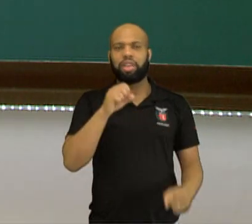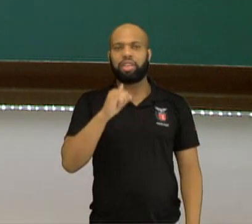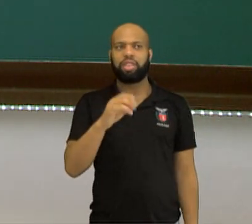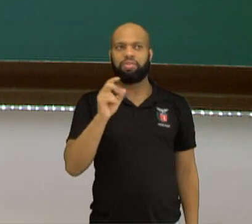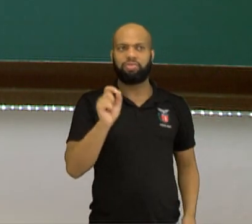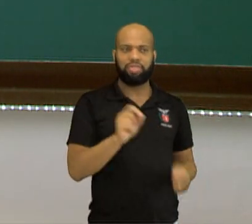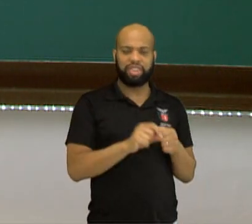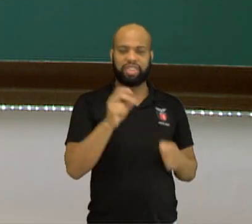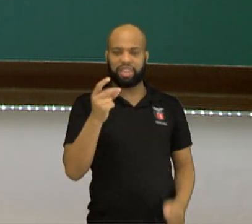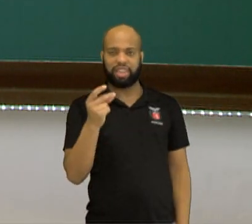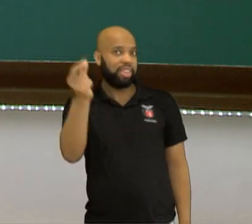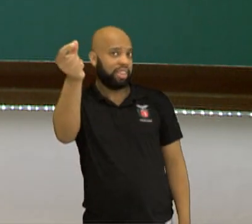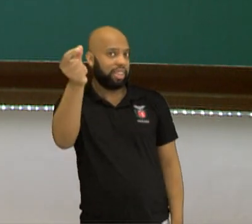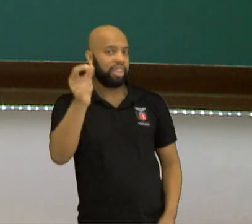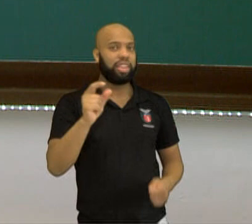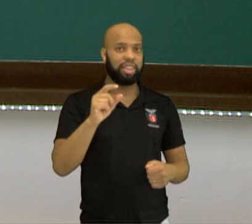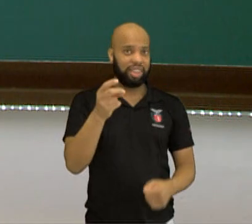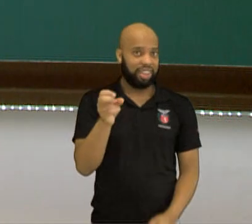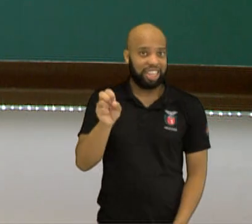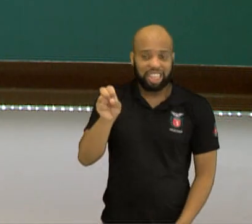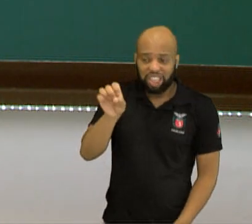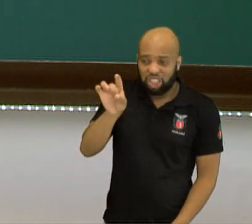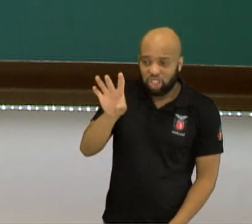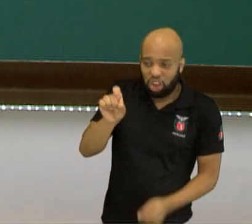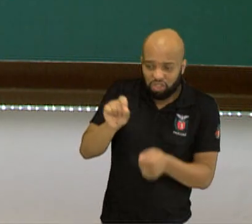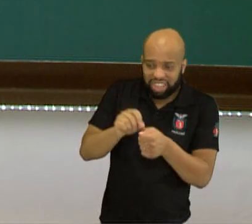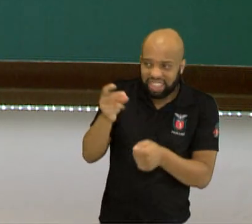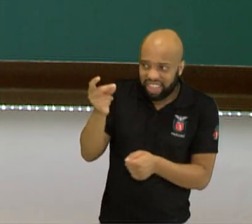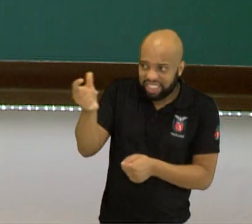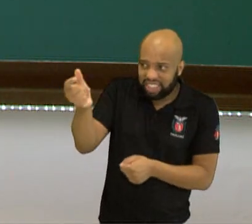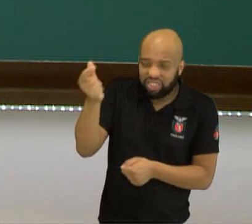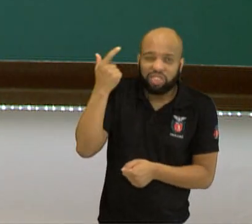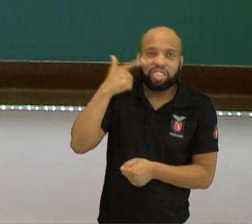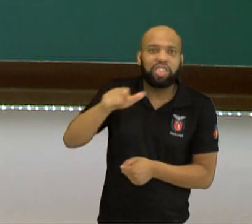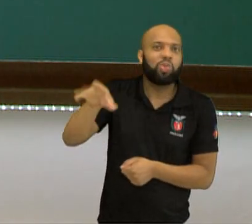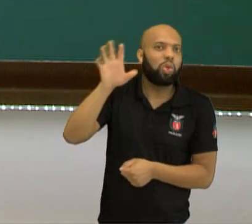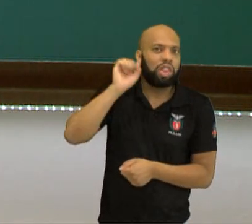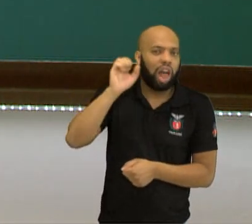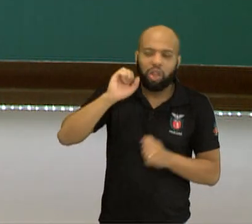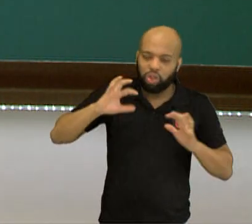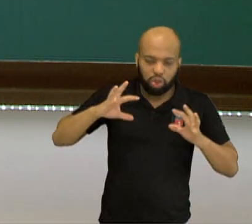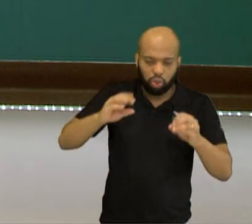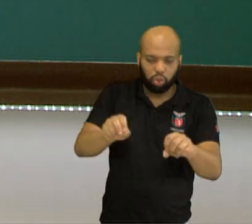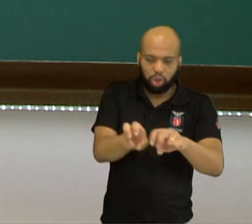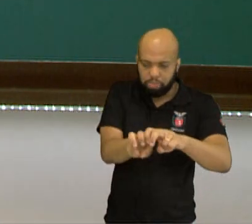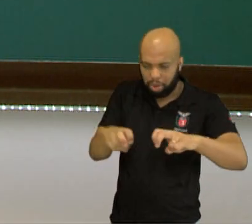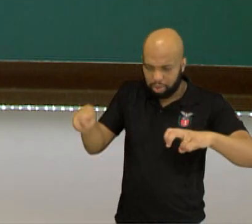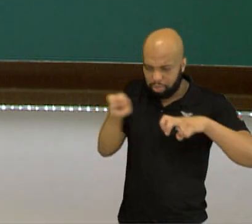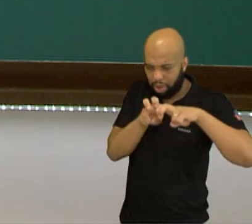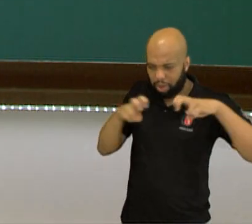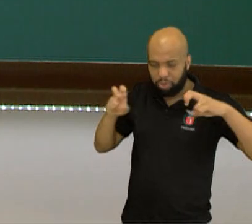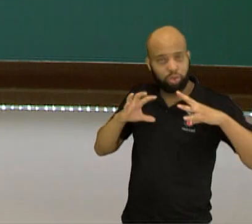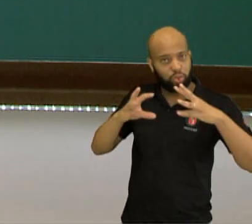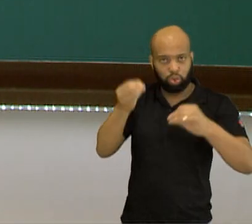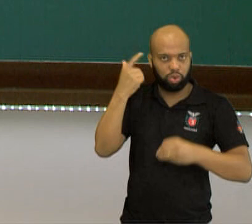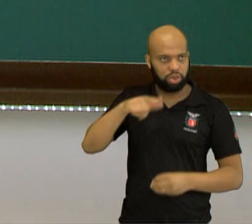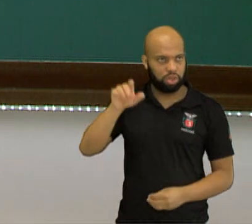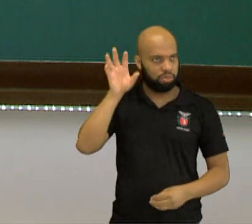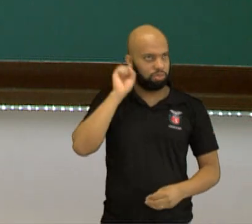dedo poderia ser ouvido lá na última fileira. A acústica era impressionante.